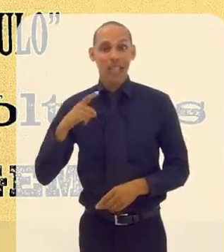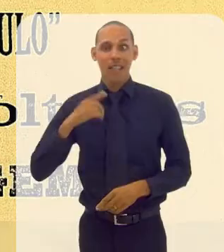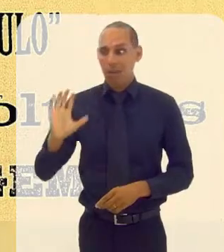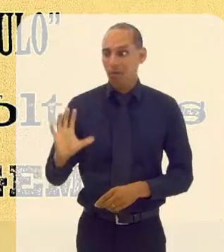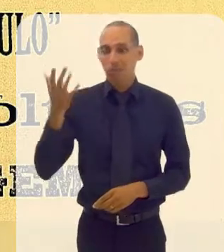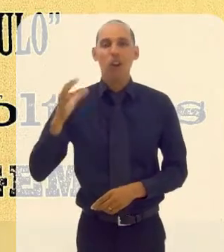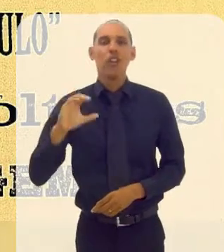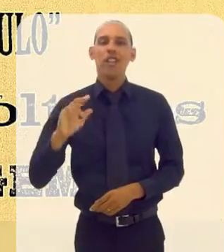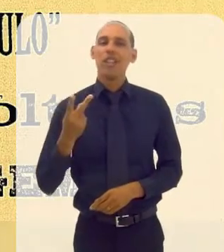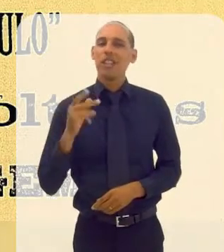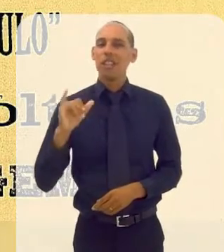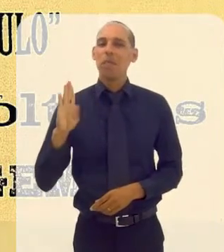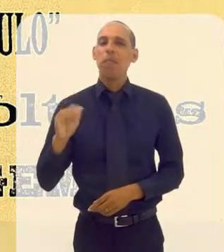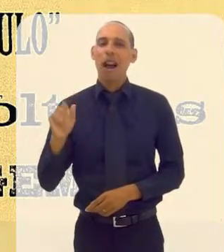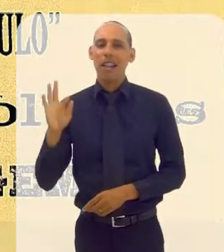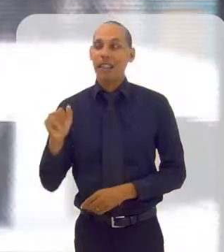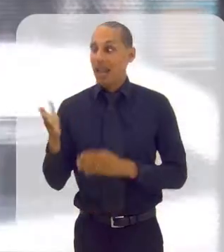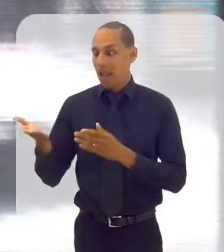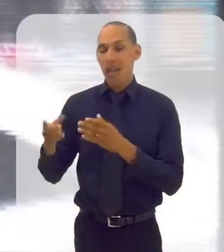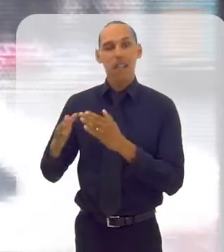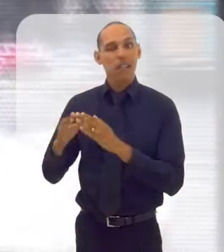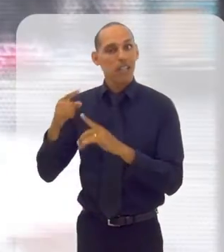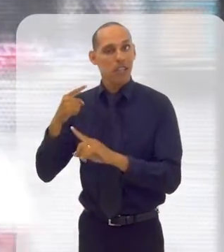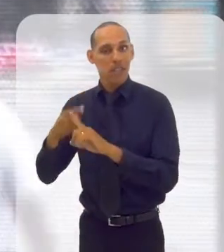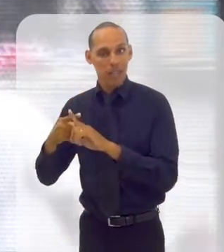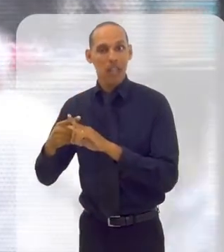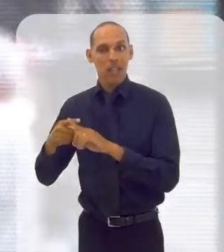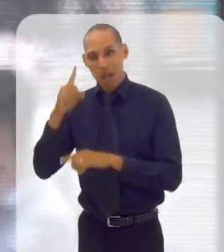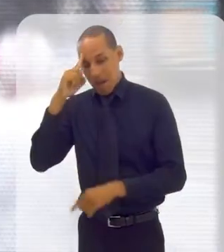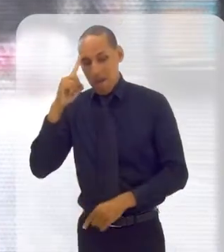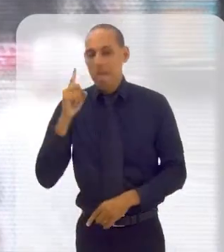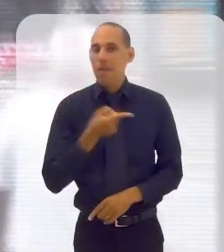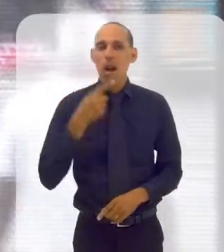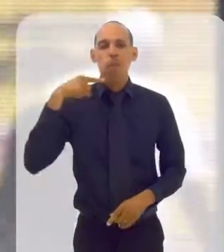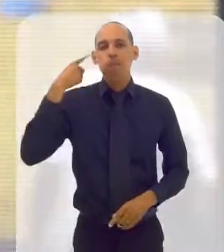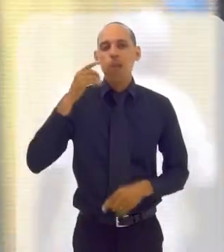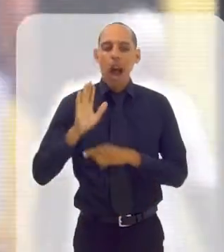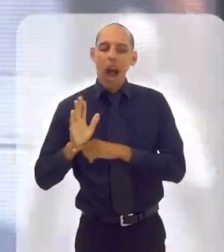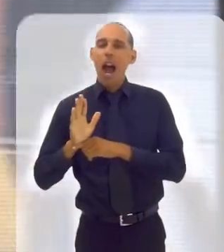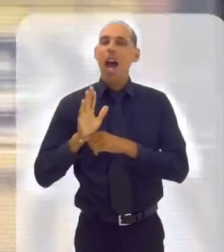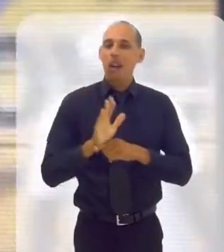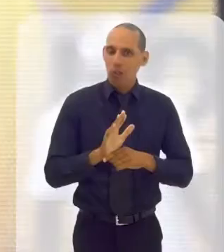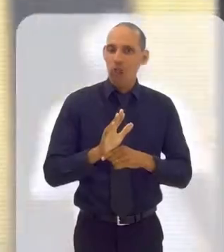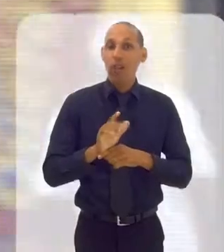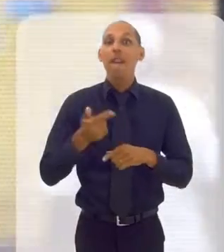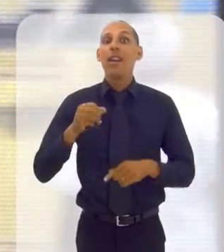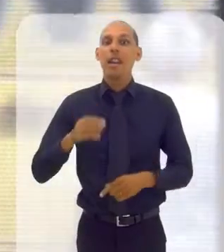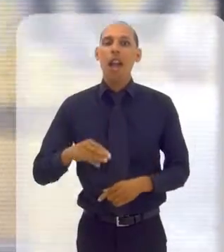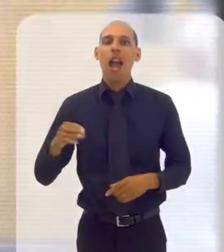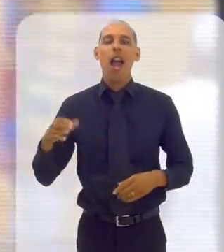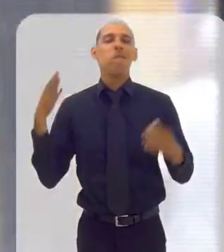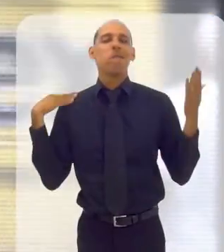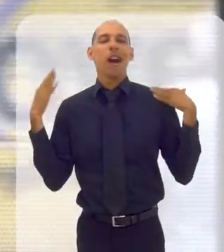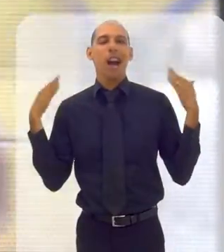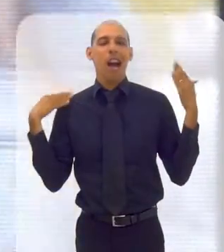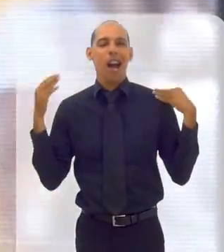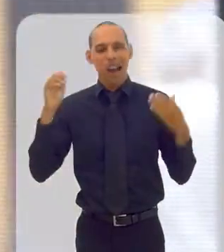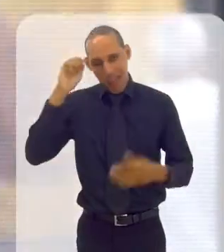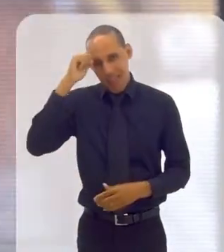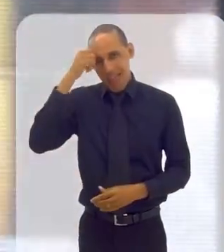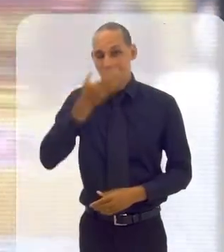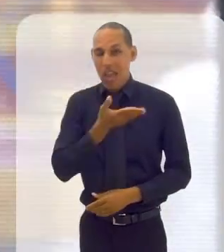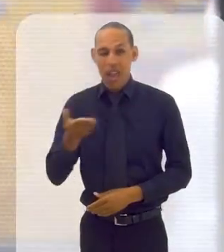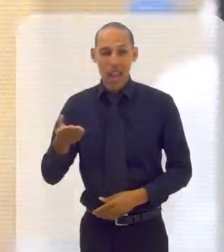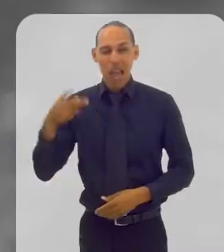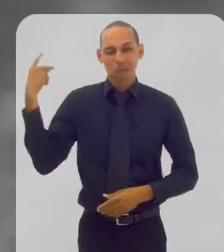quando ocorre a revolta da Chibata, a Igreja do Rosário vai mandar advogados para poder atuar em prol dos marinheiros negros que sofreram